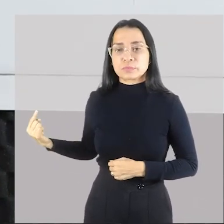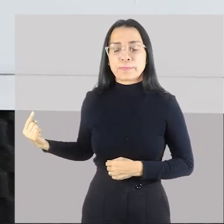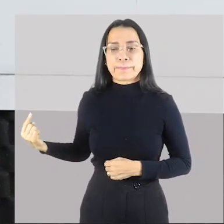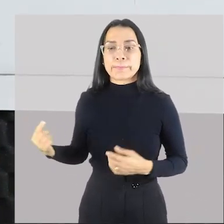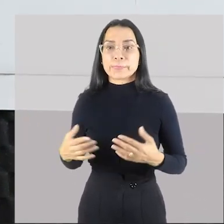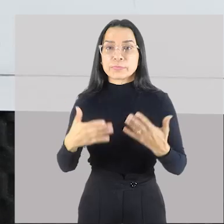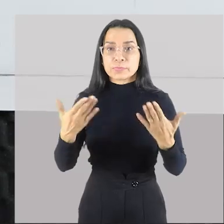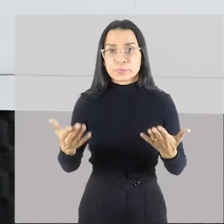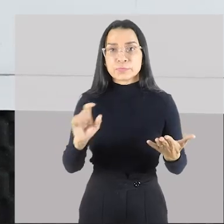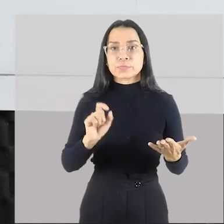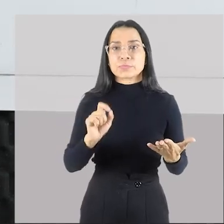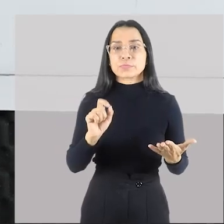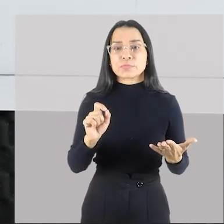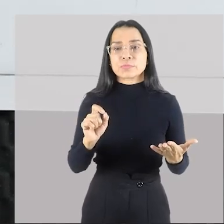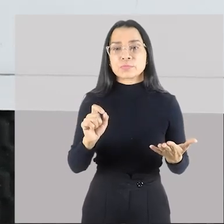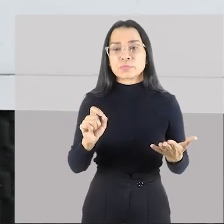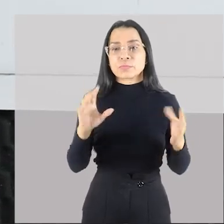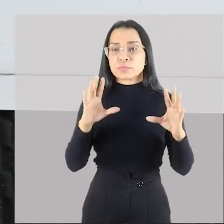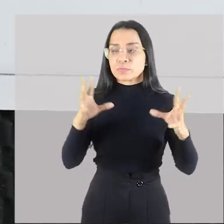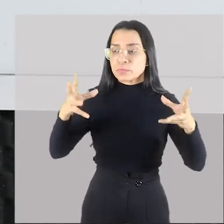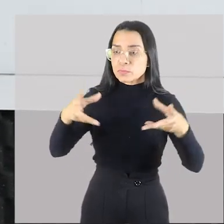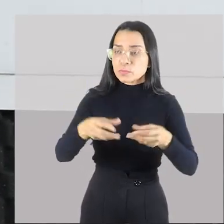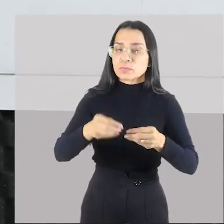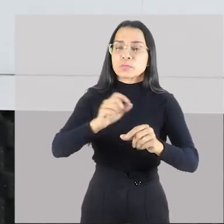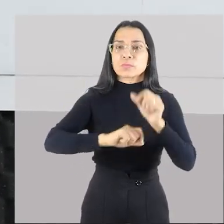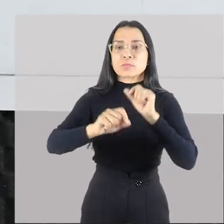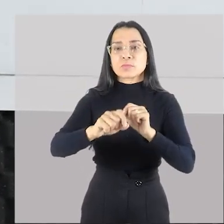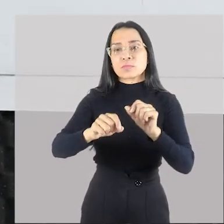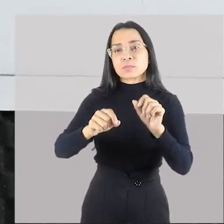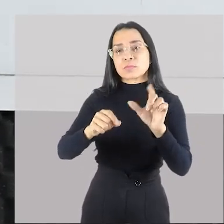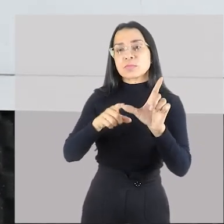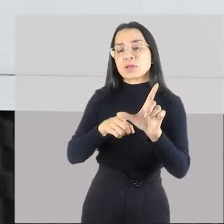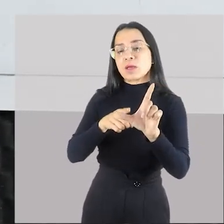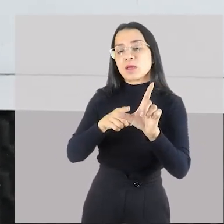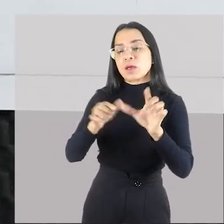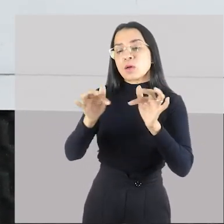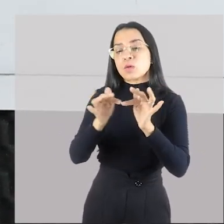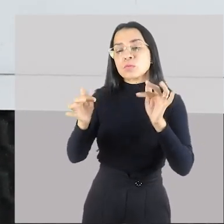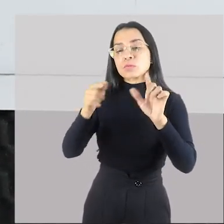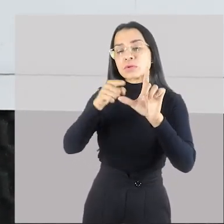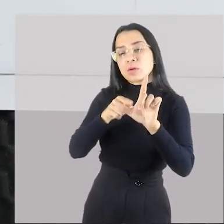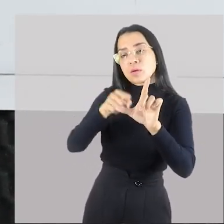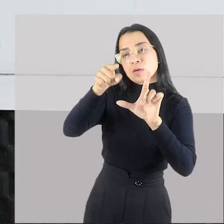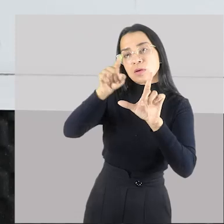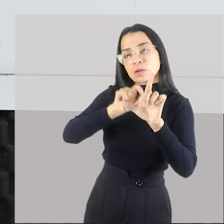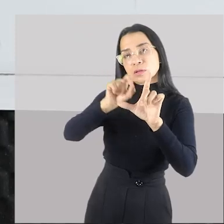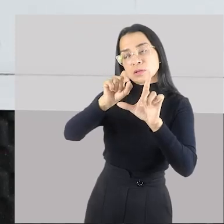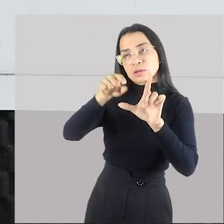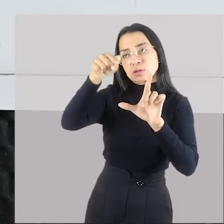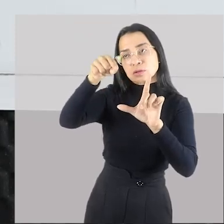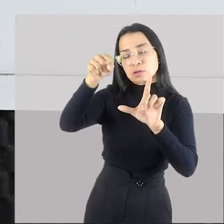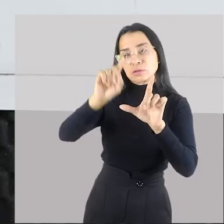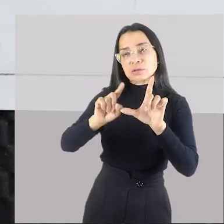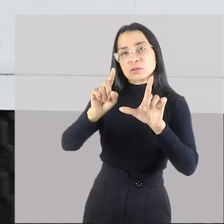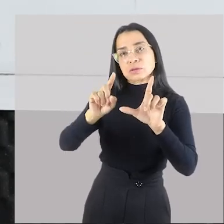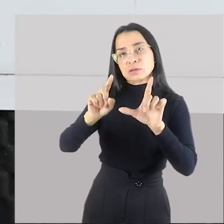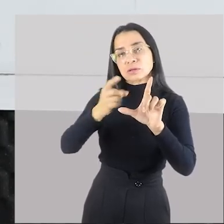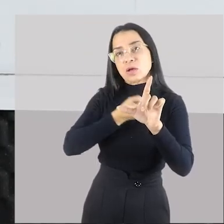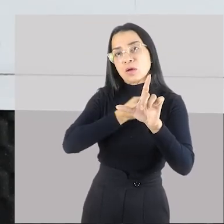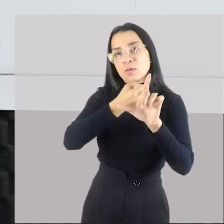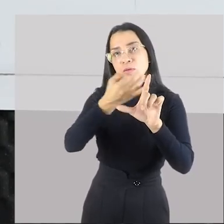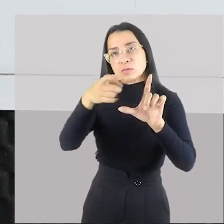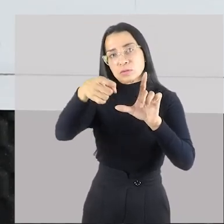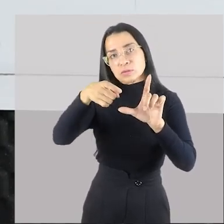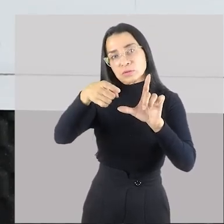Turma, então, é o seguinte, resumindo, função crescente, à direita do zero da função, valores de x